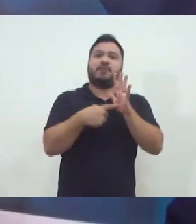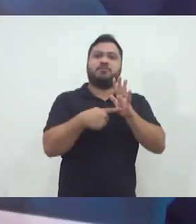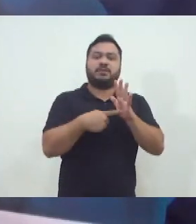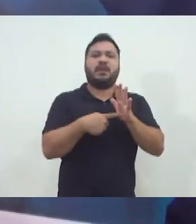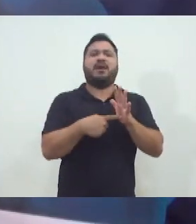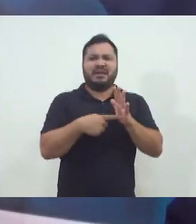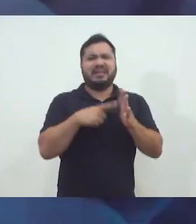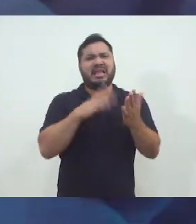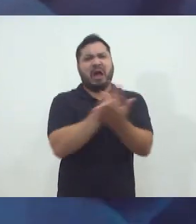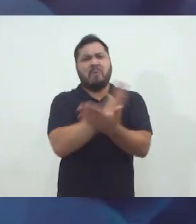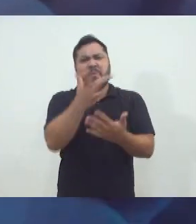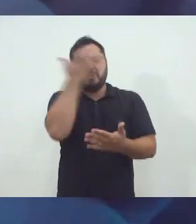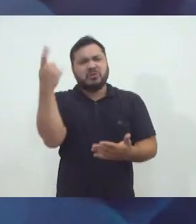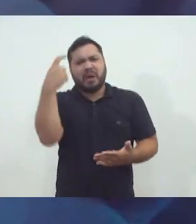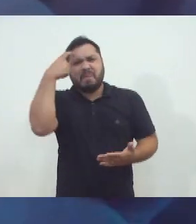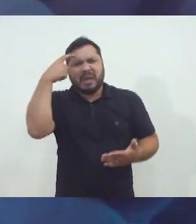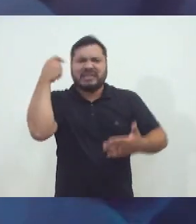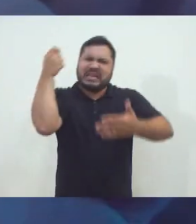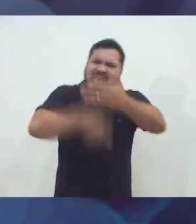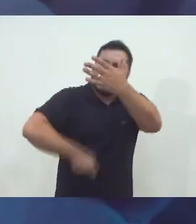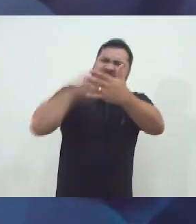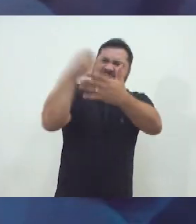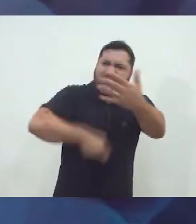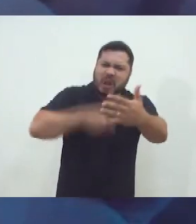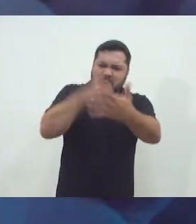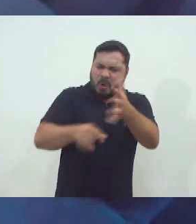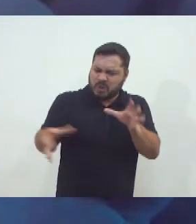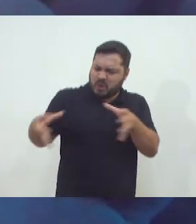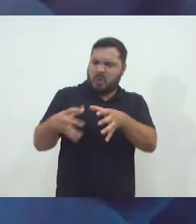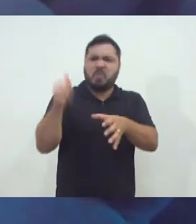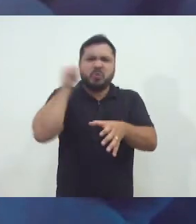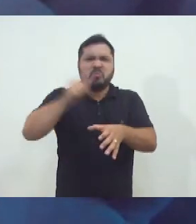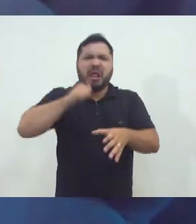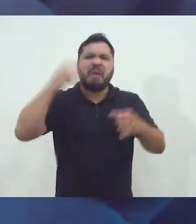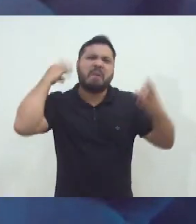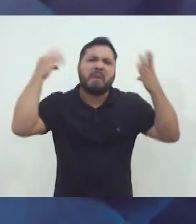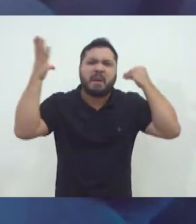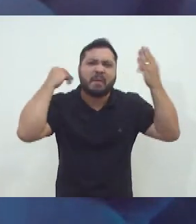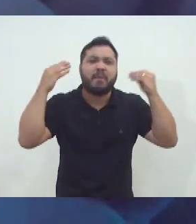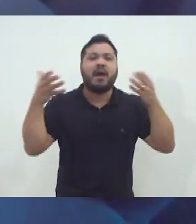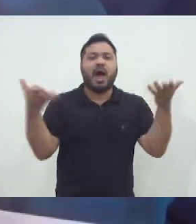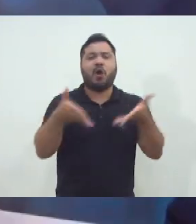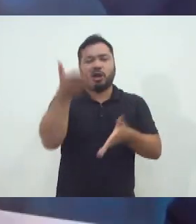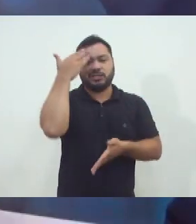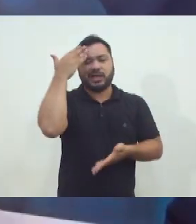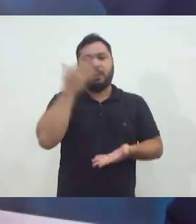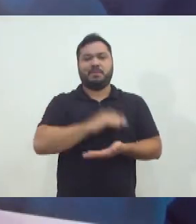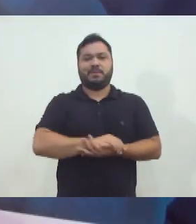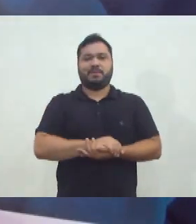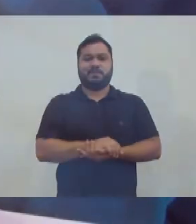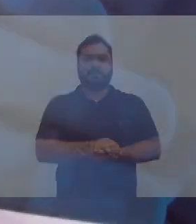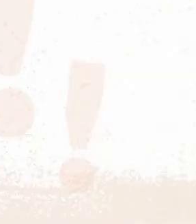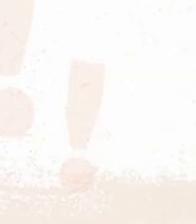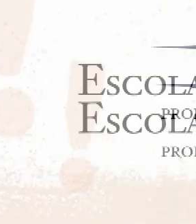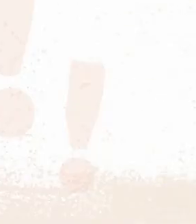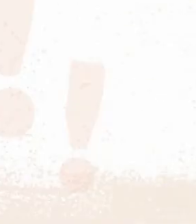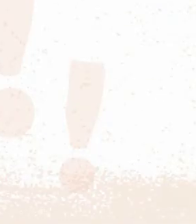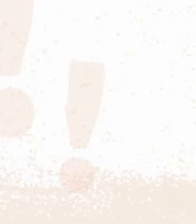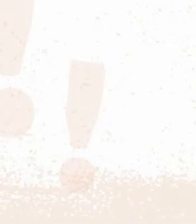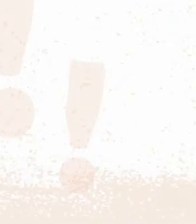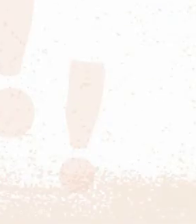ser denunciada. Ainda tem gente que acha que a luta das mulheres é mimimi. Mas agora você sabe, né?